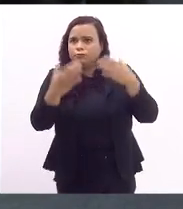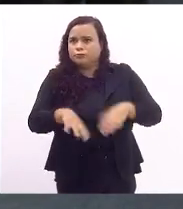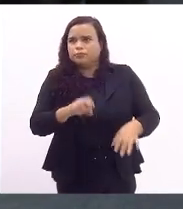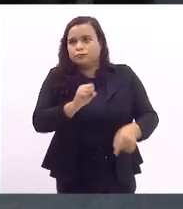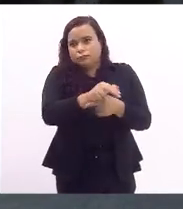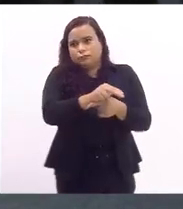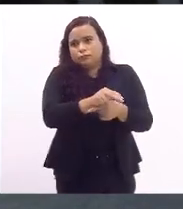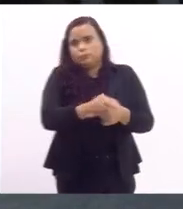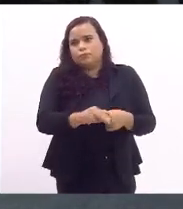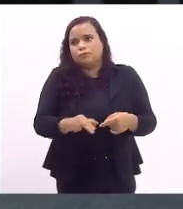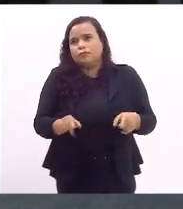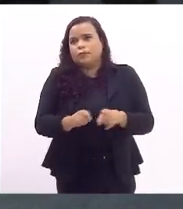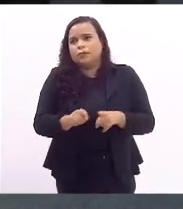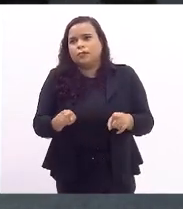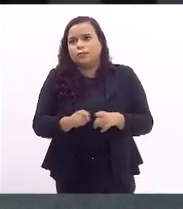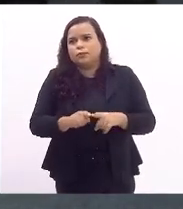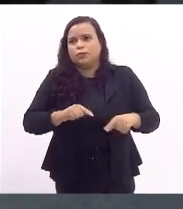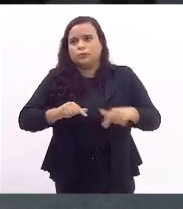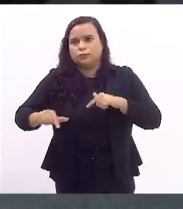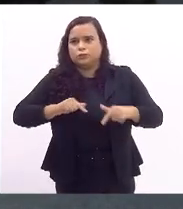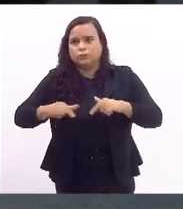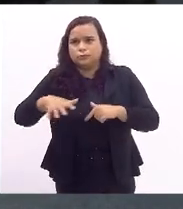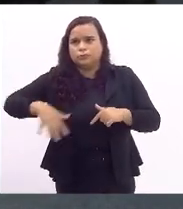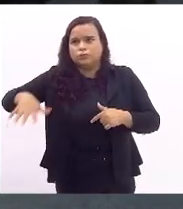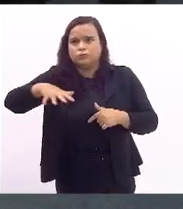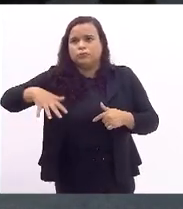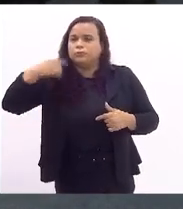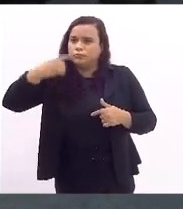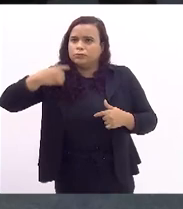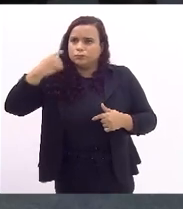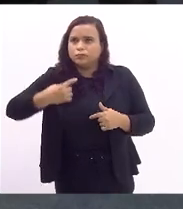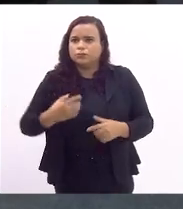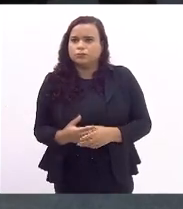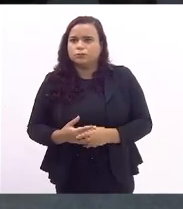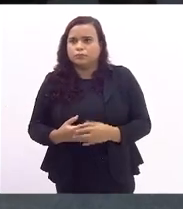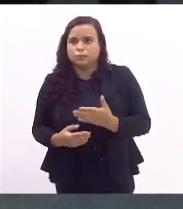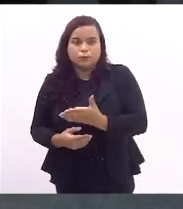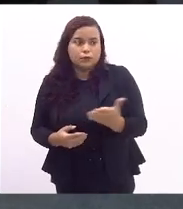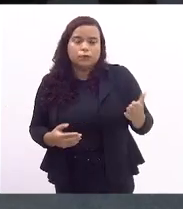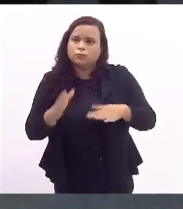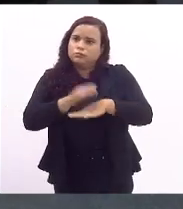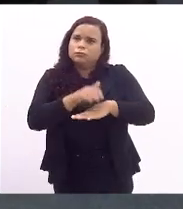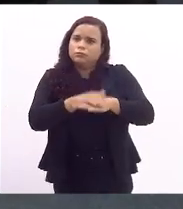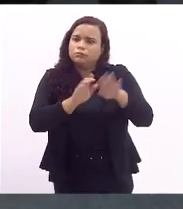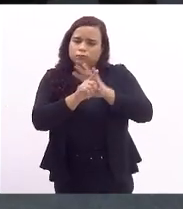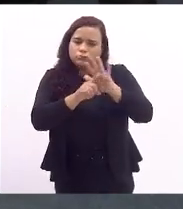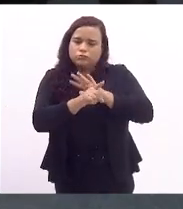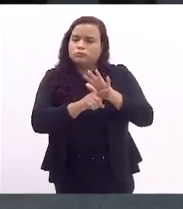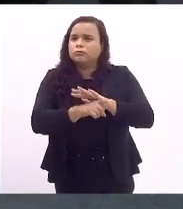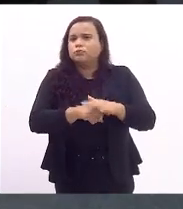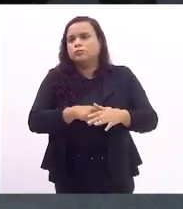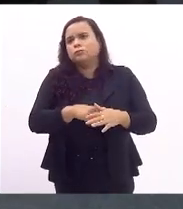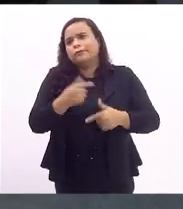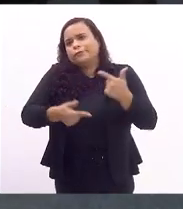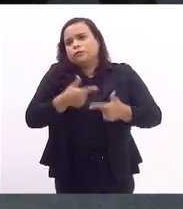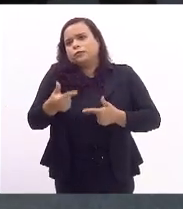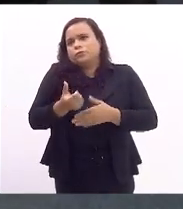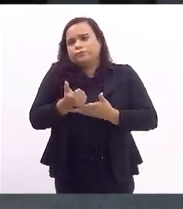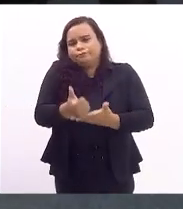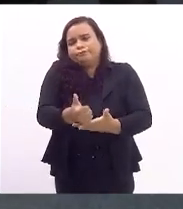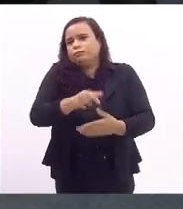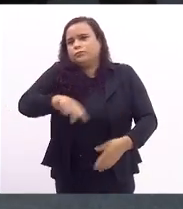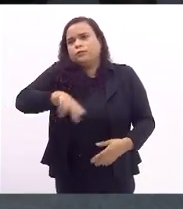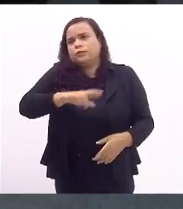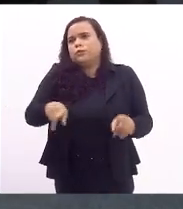concurso e serem operadores do direito aí eles não cabe essa função e eles estão